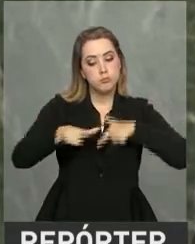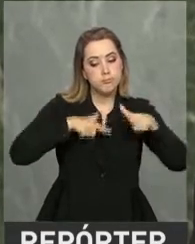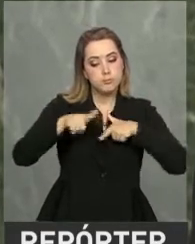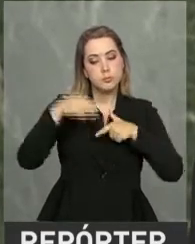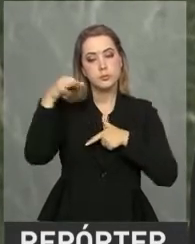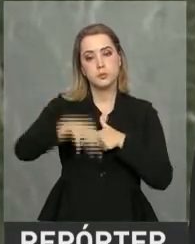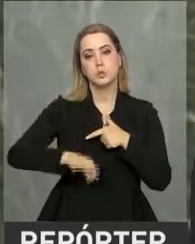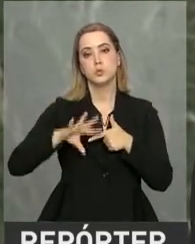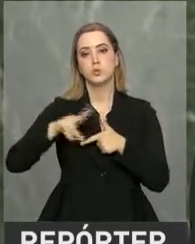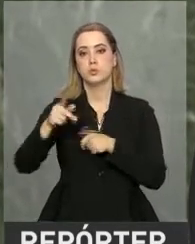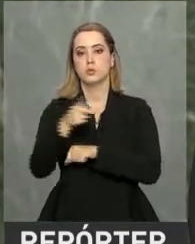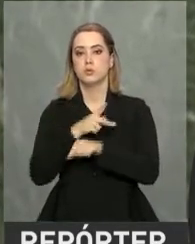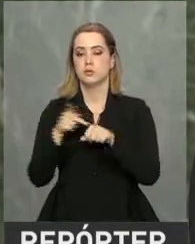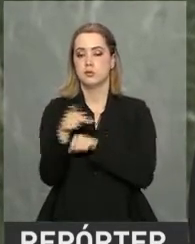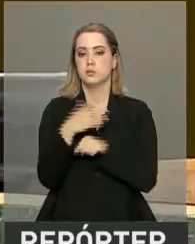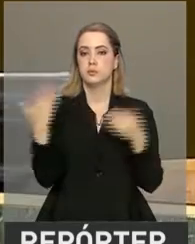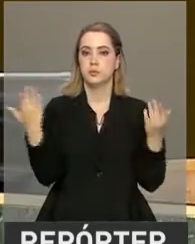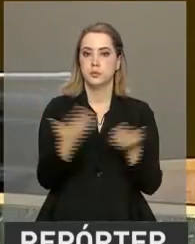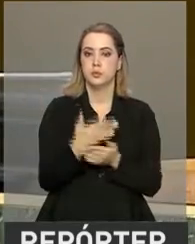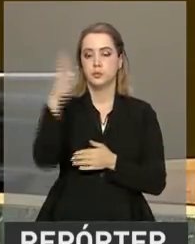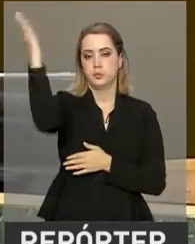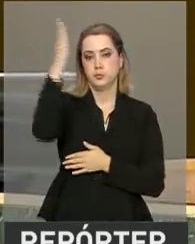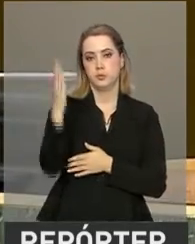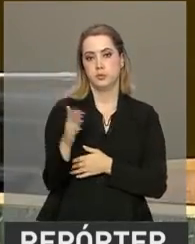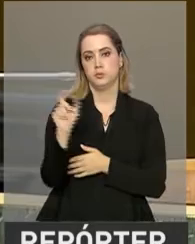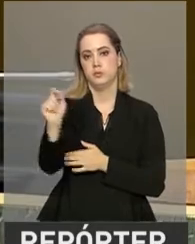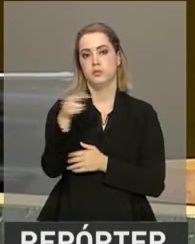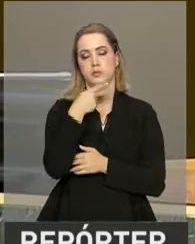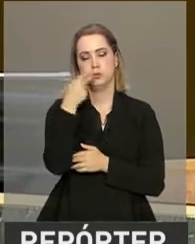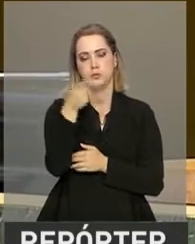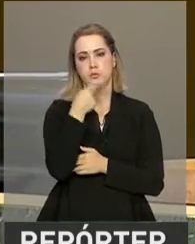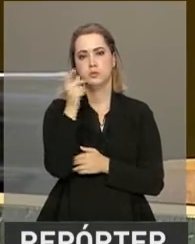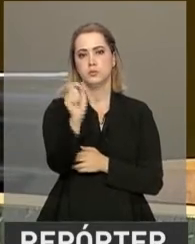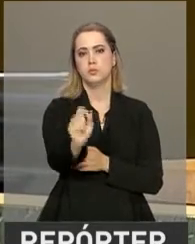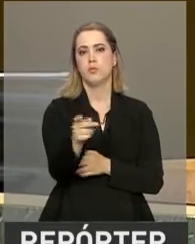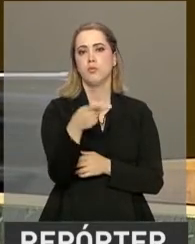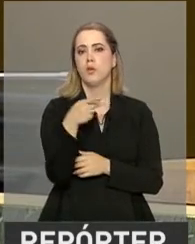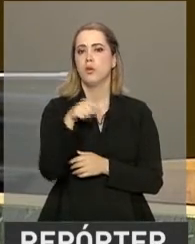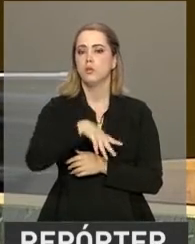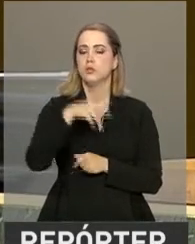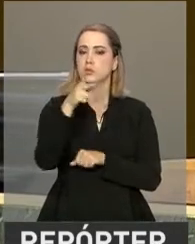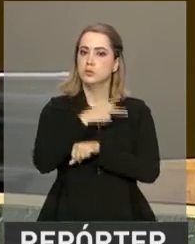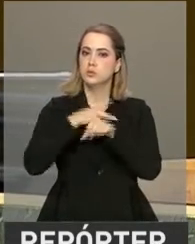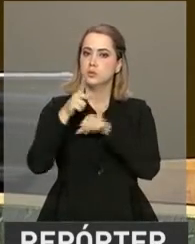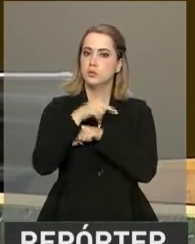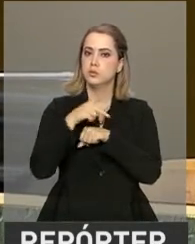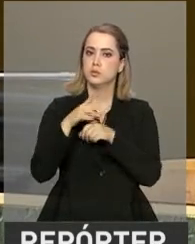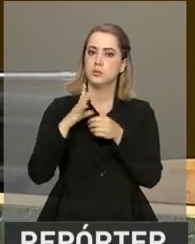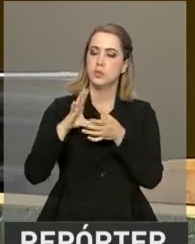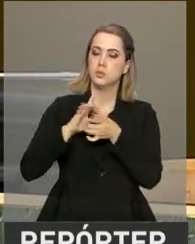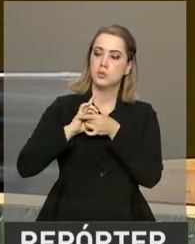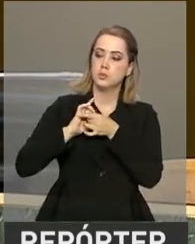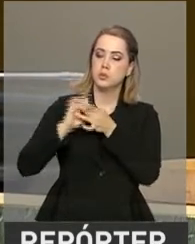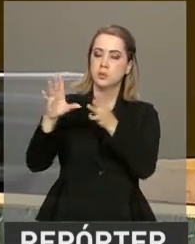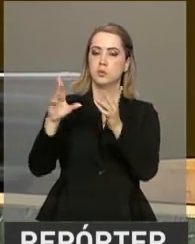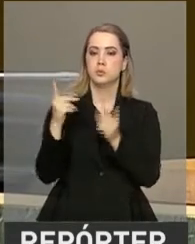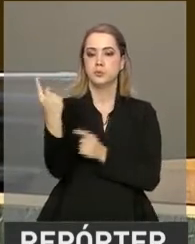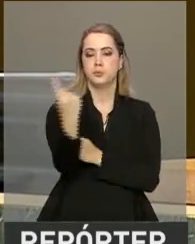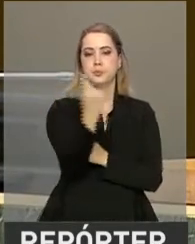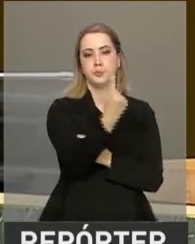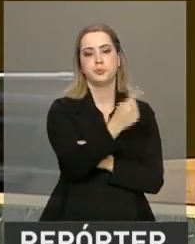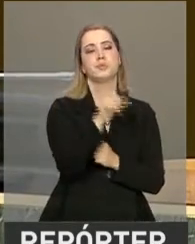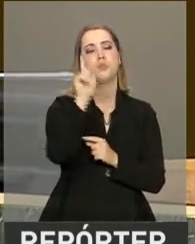os países. Passando para a realidade brasileira, o presidente Michel Temer disse que no país as liberdades individuais